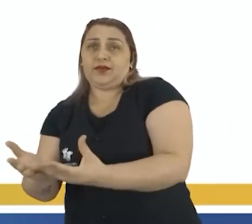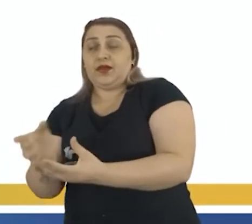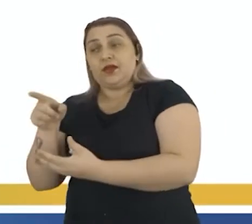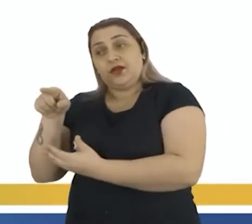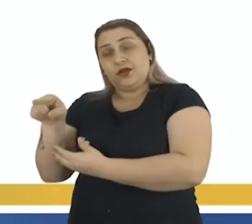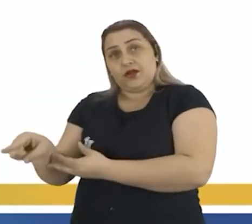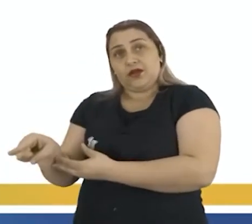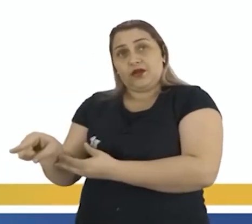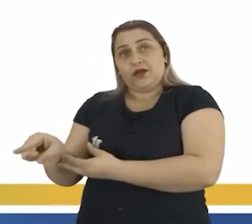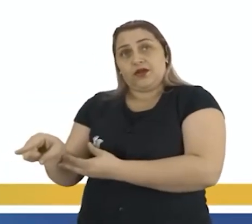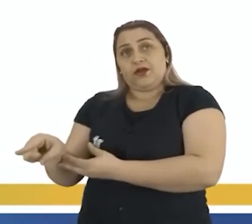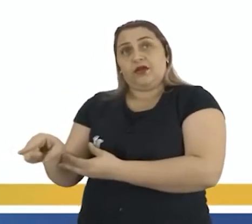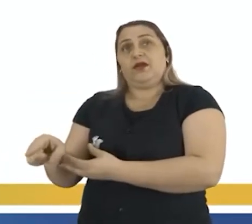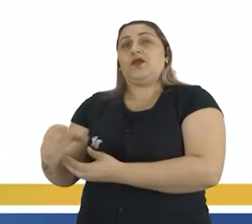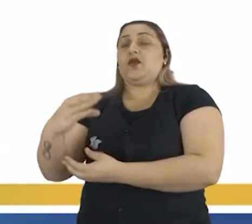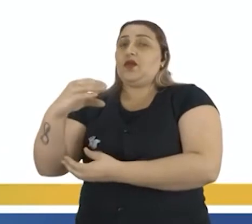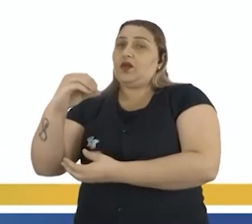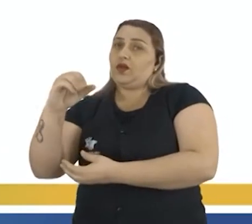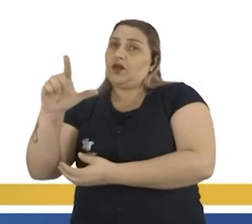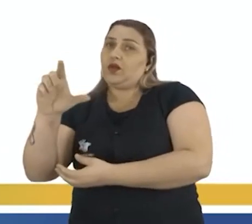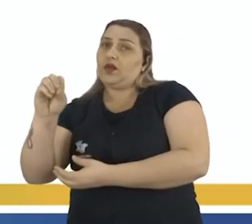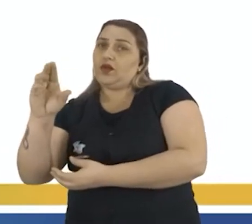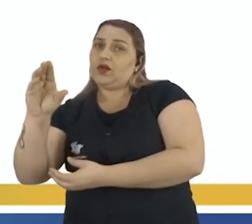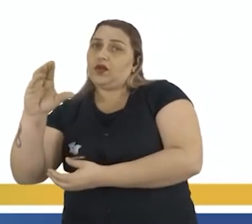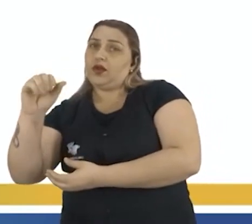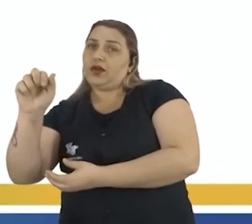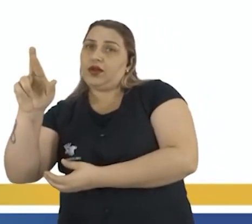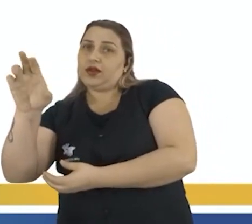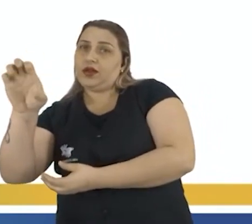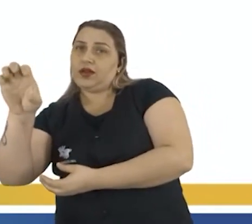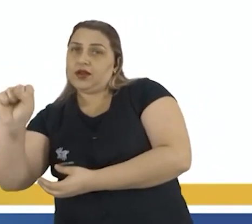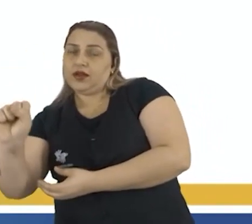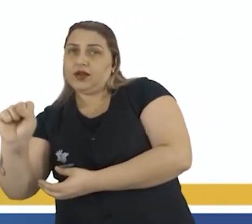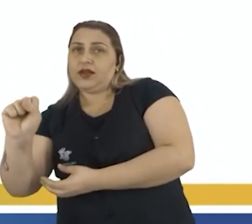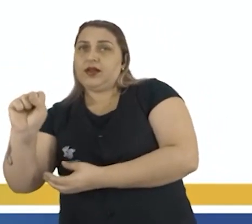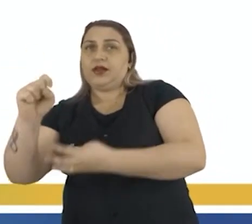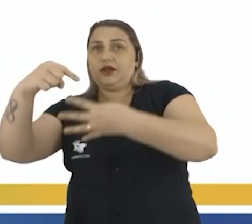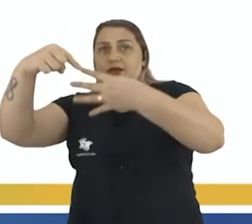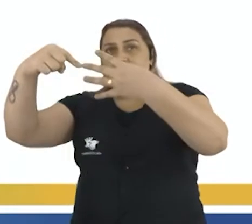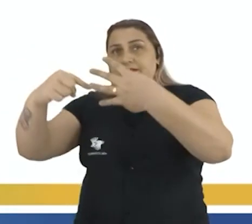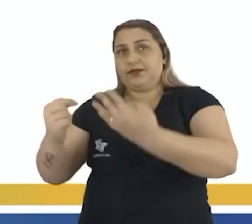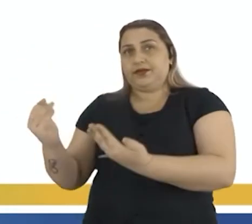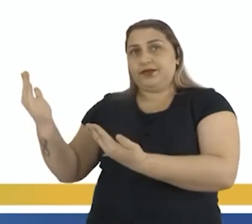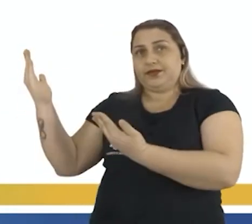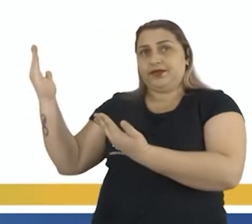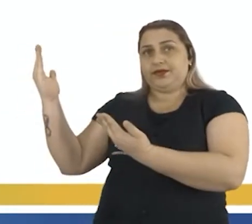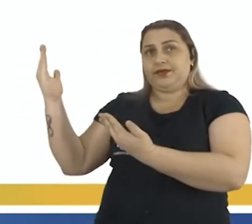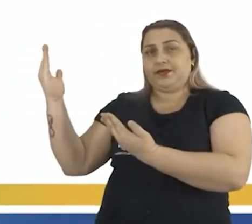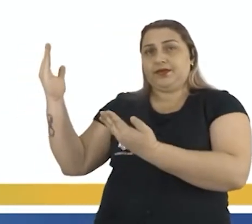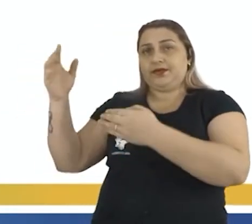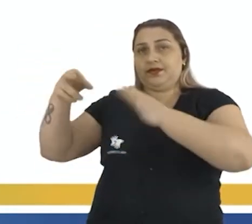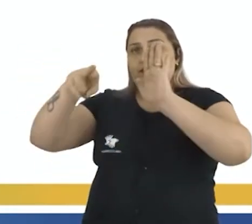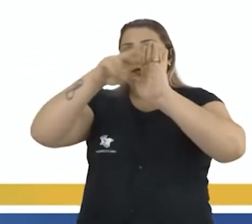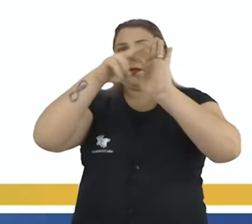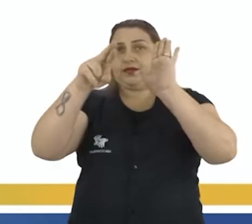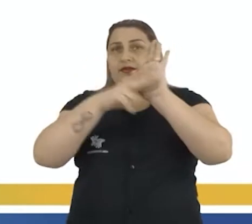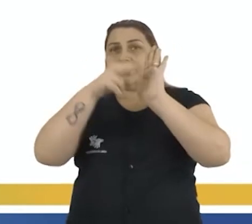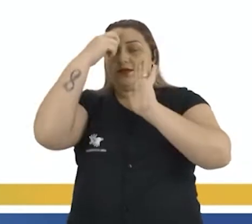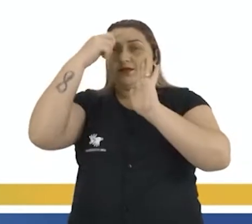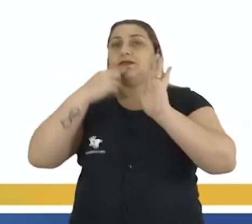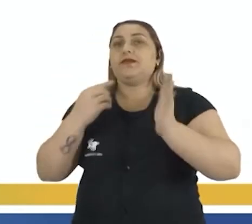tu pôres, colocares. Para ele pôr, para ele colocar. Para nós pormos, para